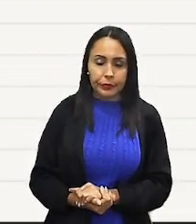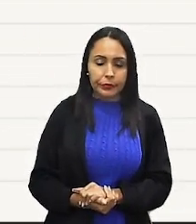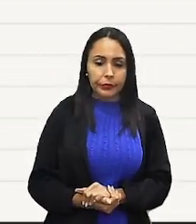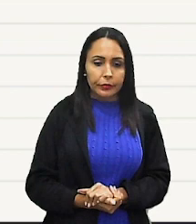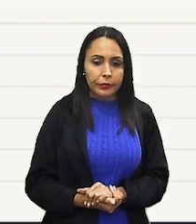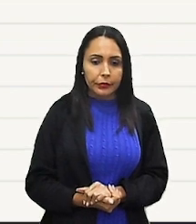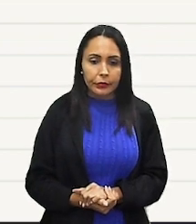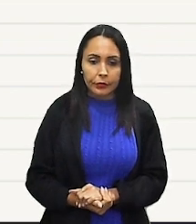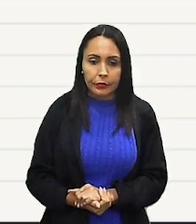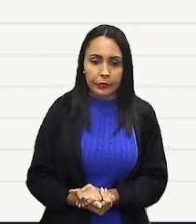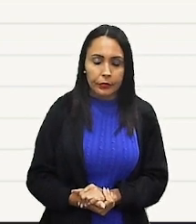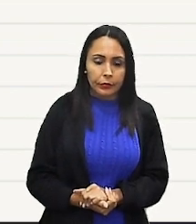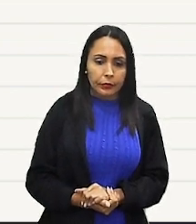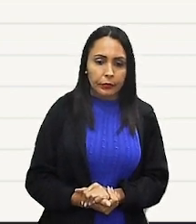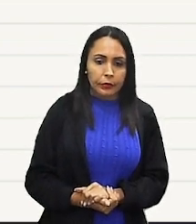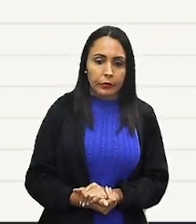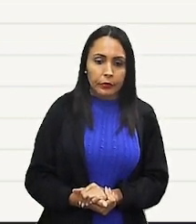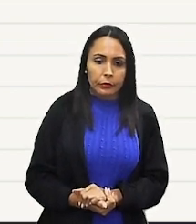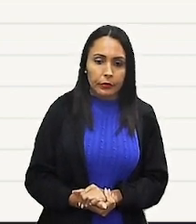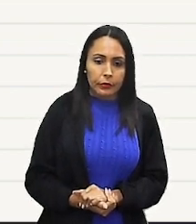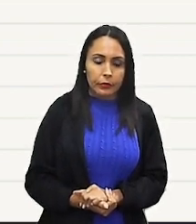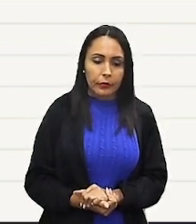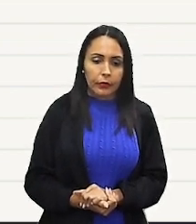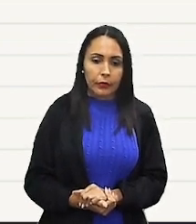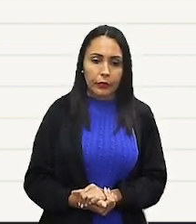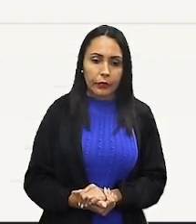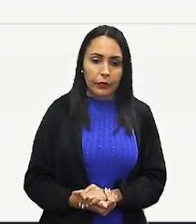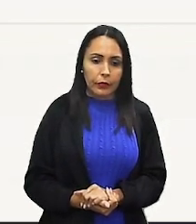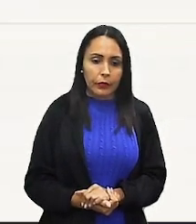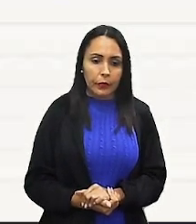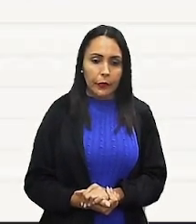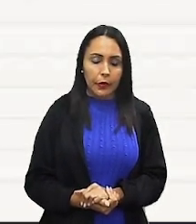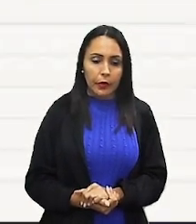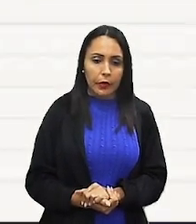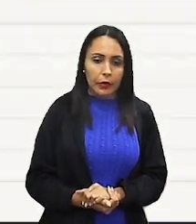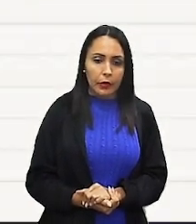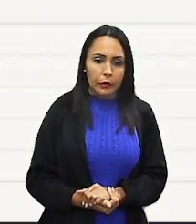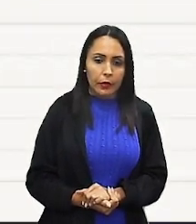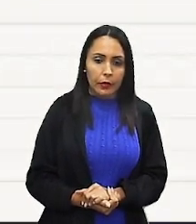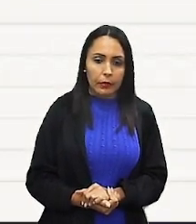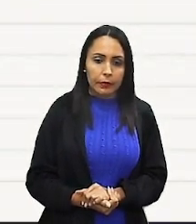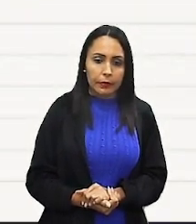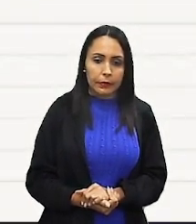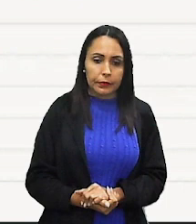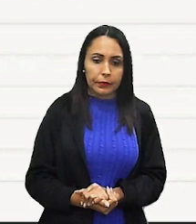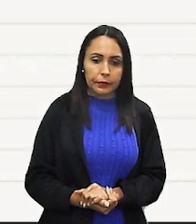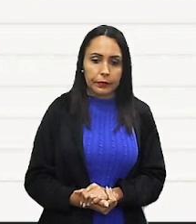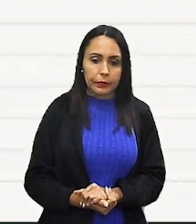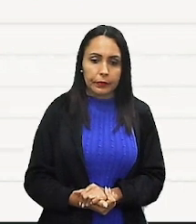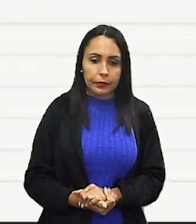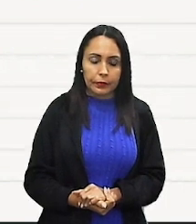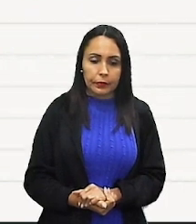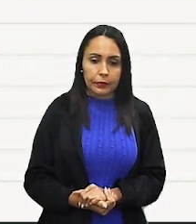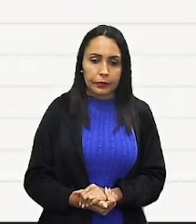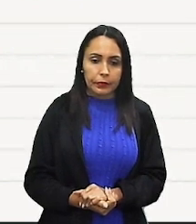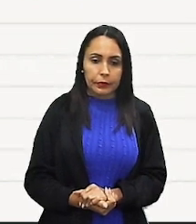aqui, esse revestimento aqui é o capsídeo.